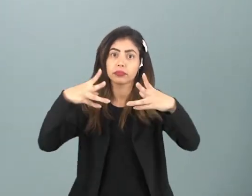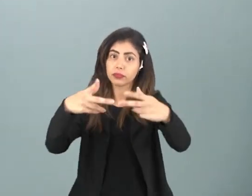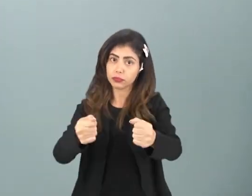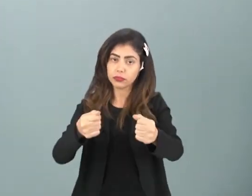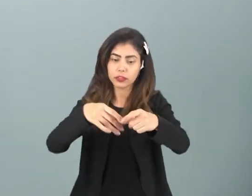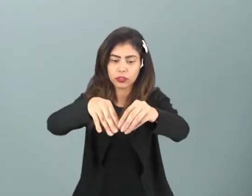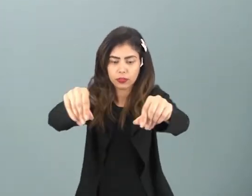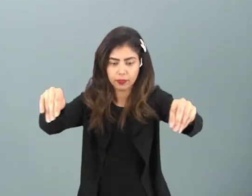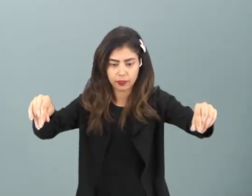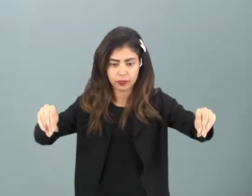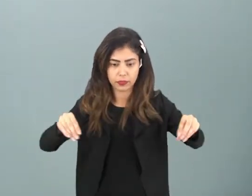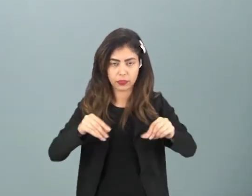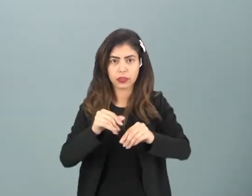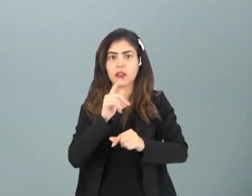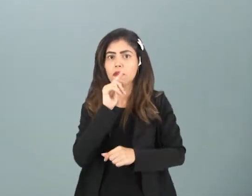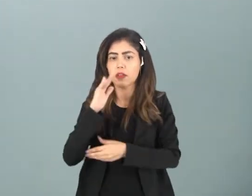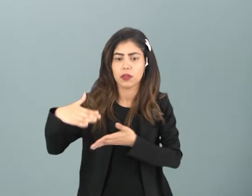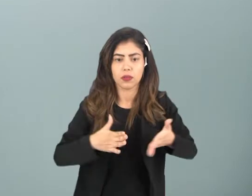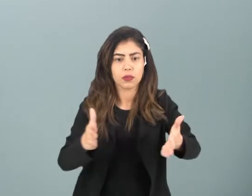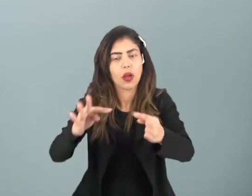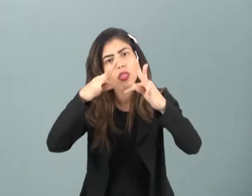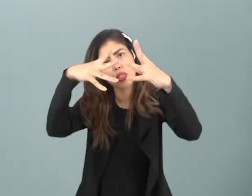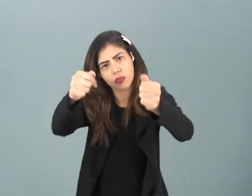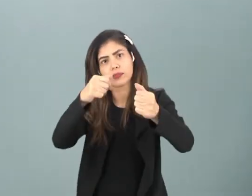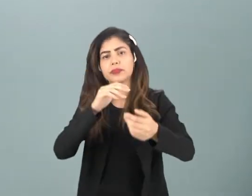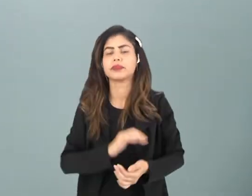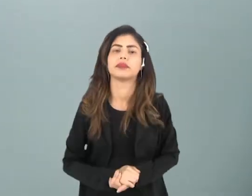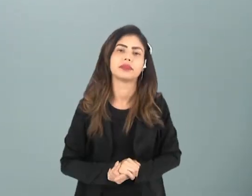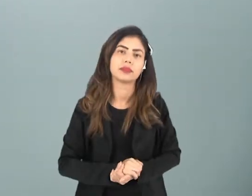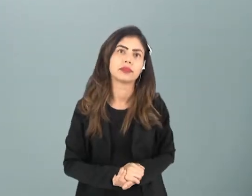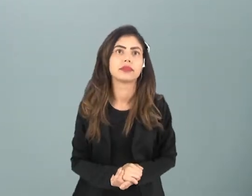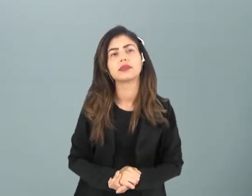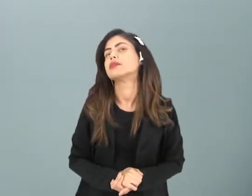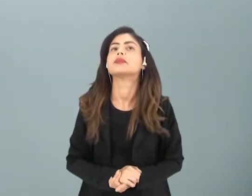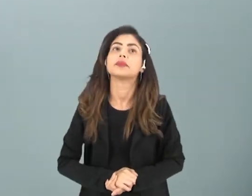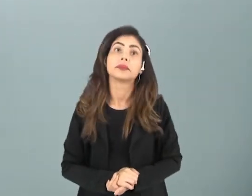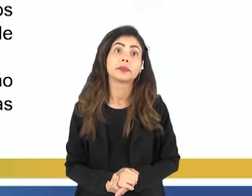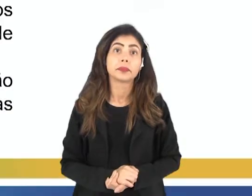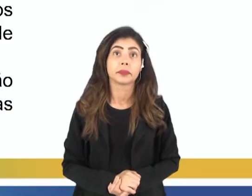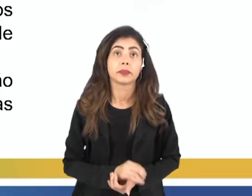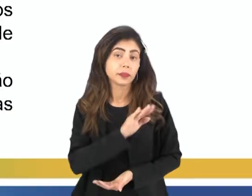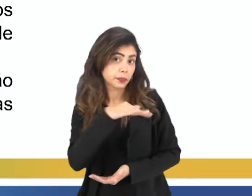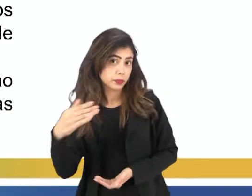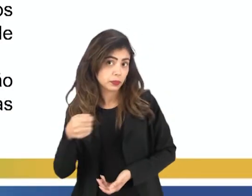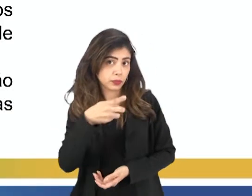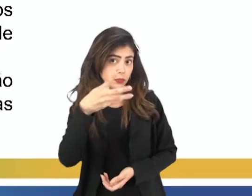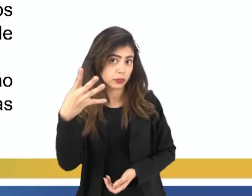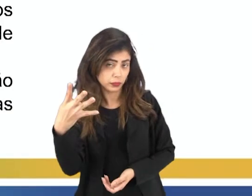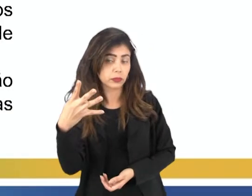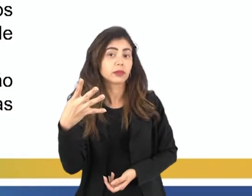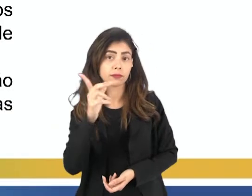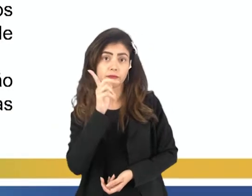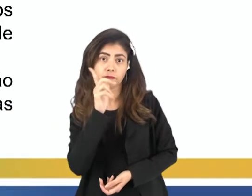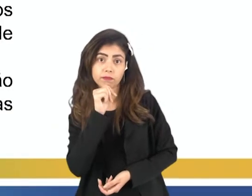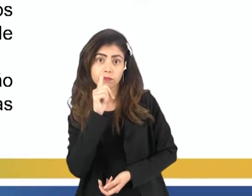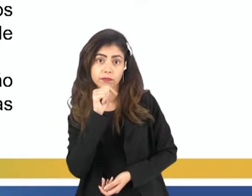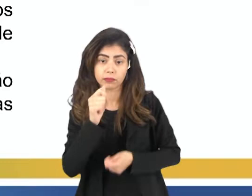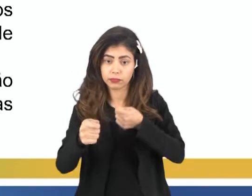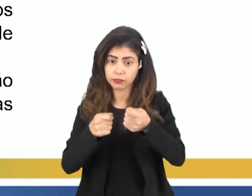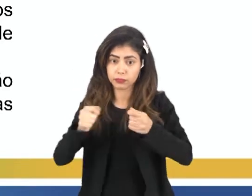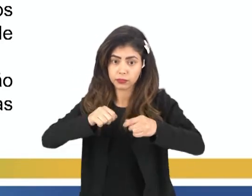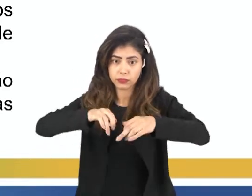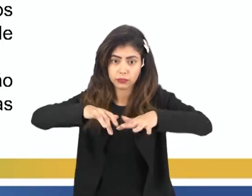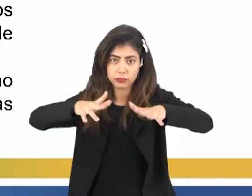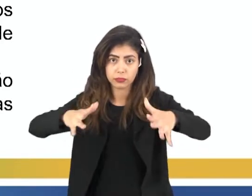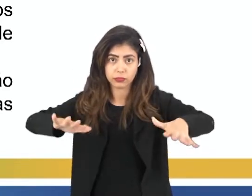dispersos, levados para igarapés, rios, etc., para as regiões mais baixas. Quanto às bacias hidrográficas, seu principal rio é